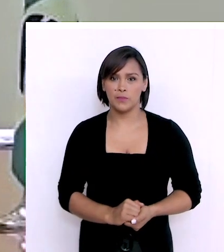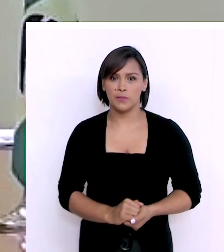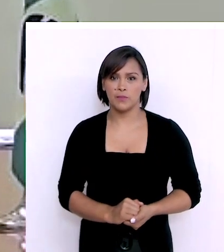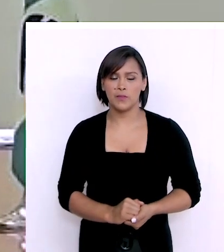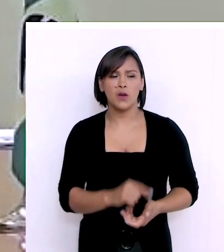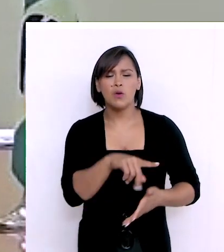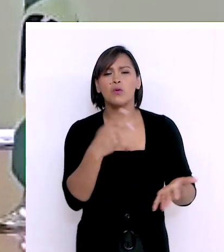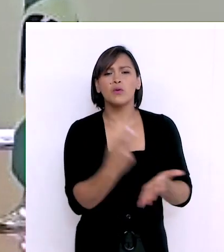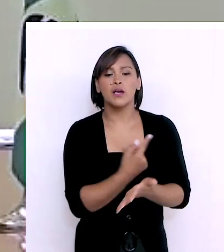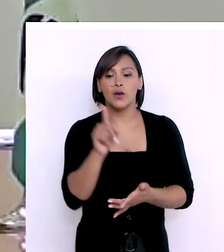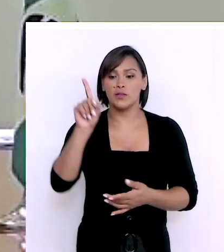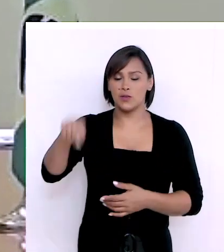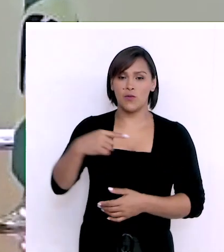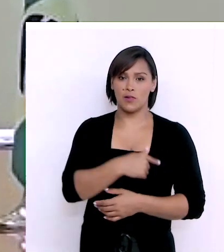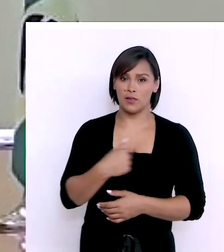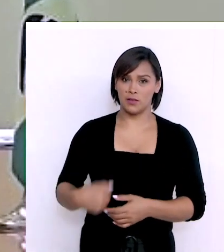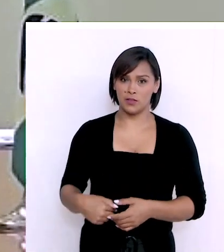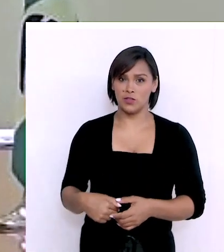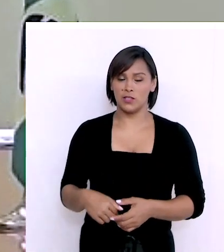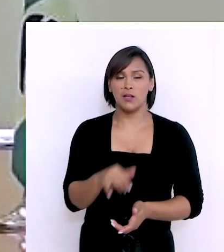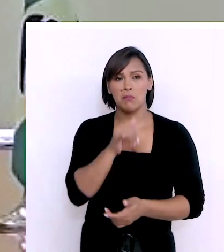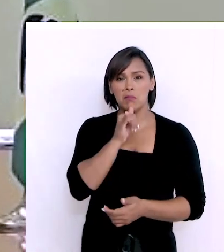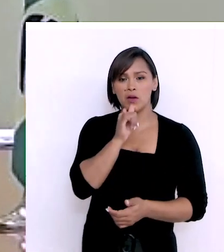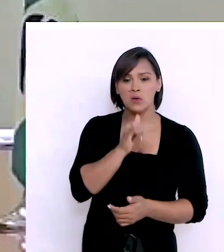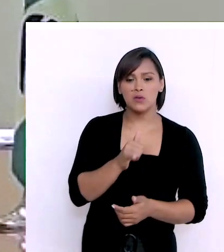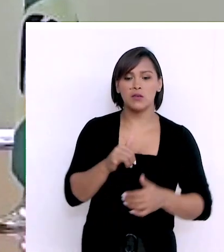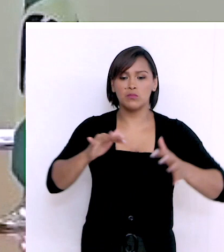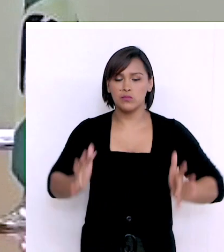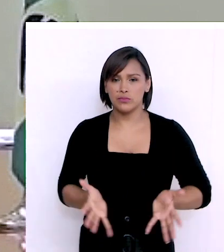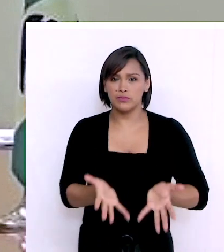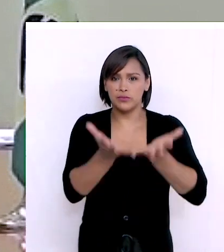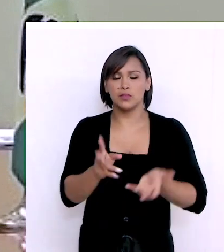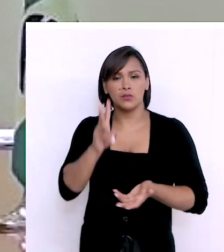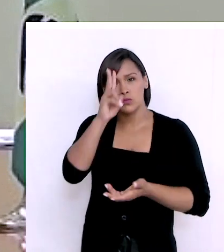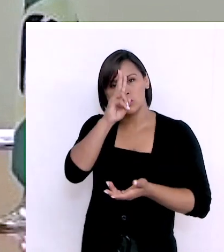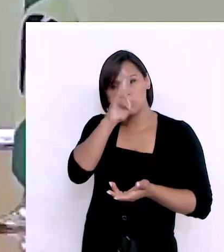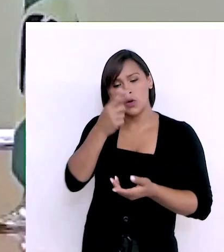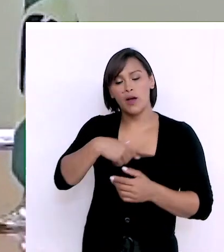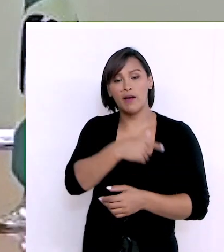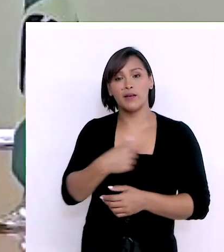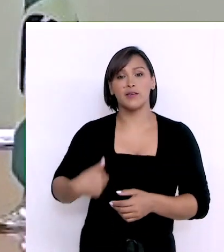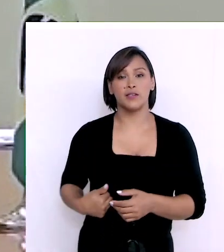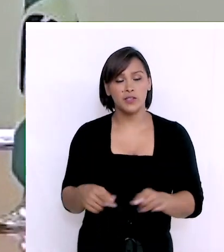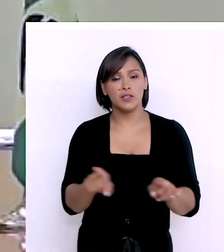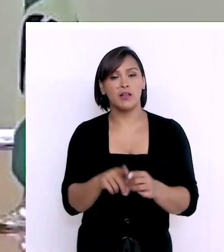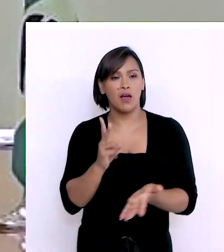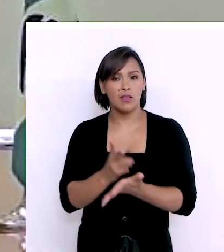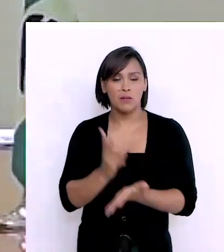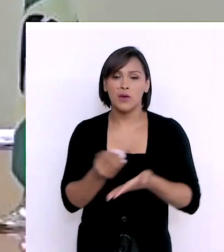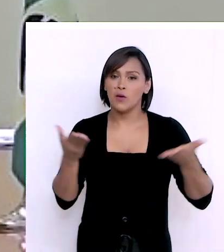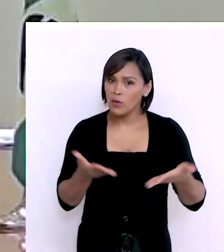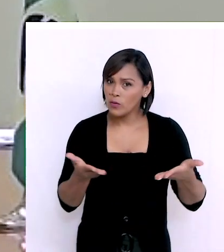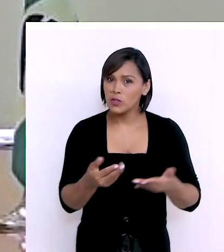O que aconteceu na China é um evento de proporções históricas. A China responde ainda, hoje em dia,